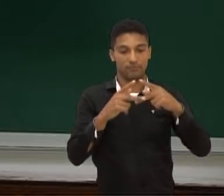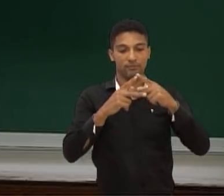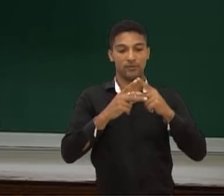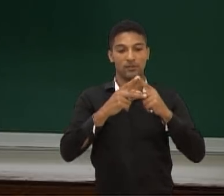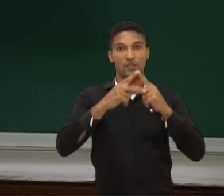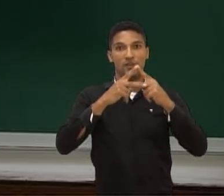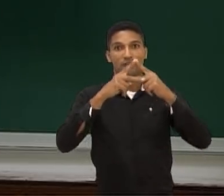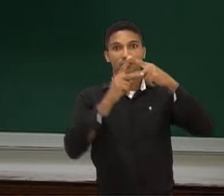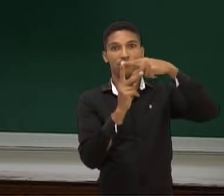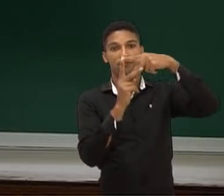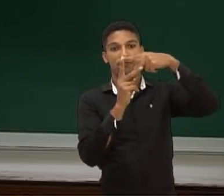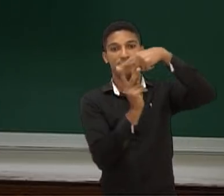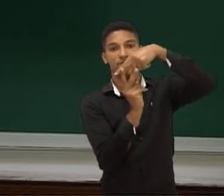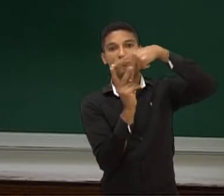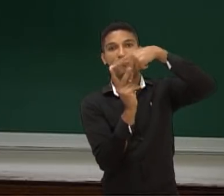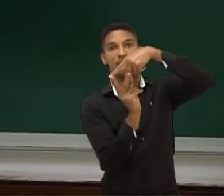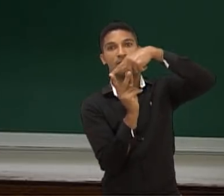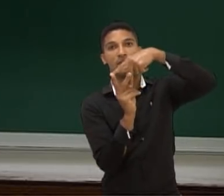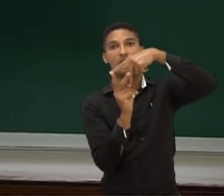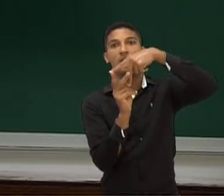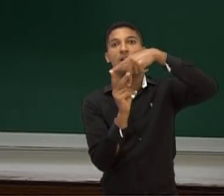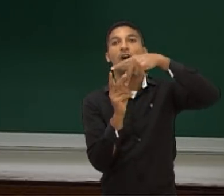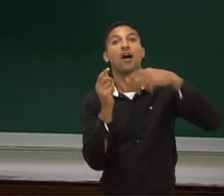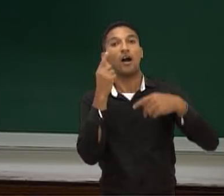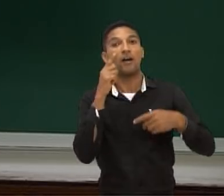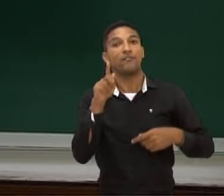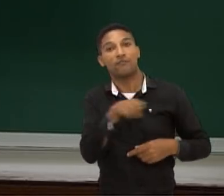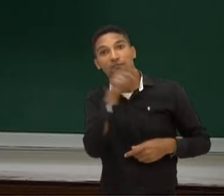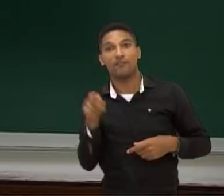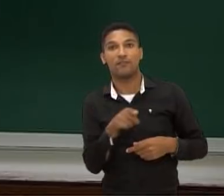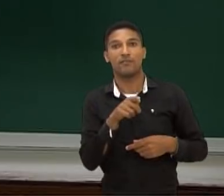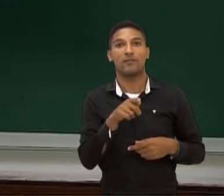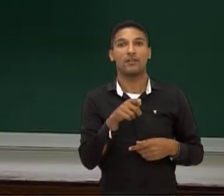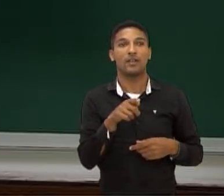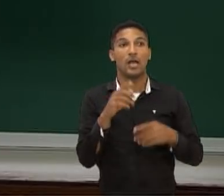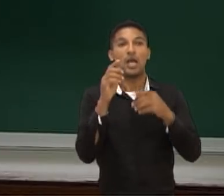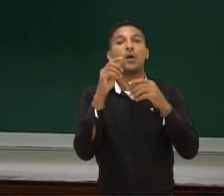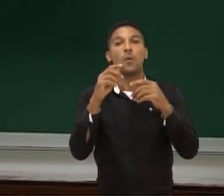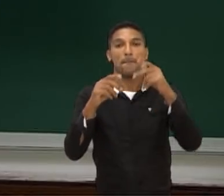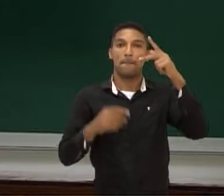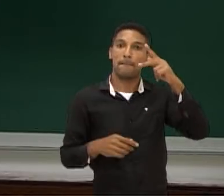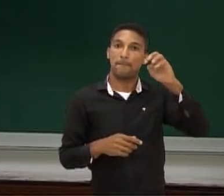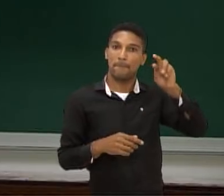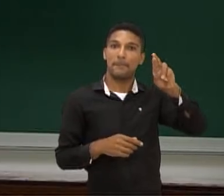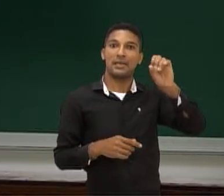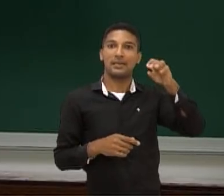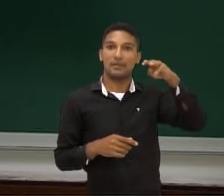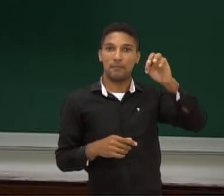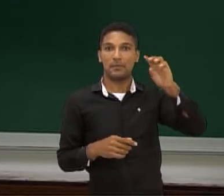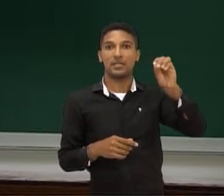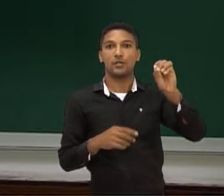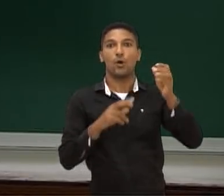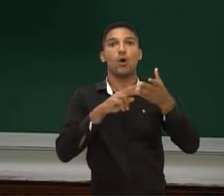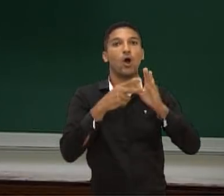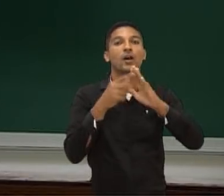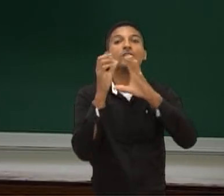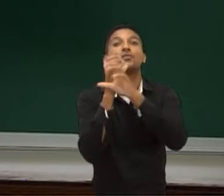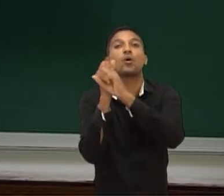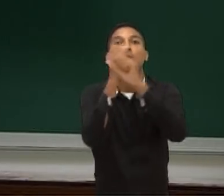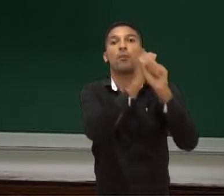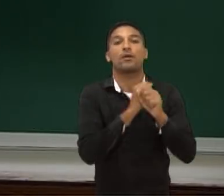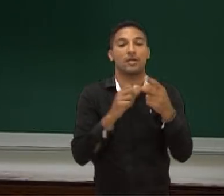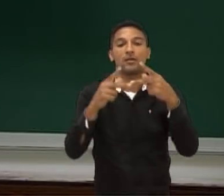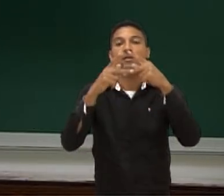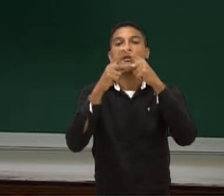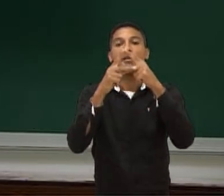consegue calcular todos os ladinhos. Então, o perímetro, você vai somar todos os lados. Então, um lado, 2 lados, 3